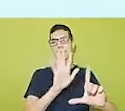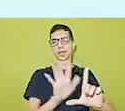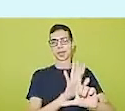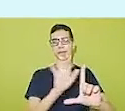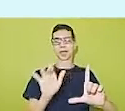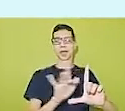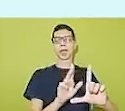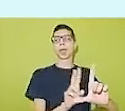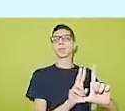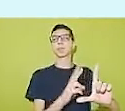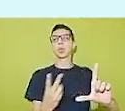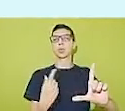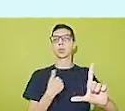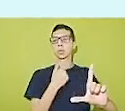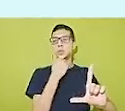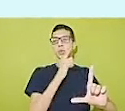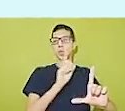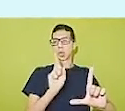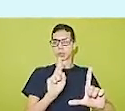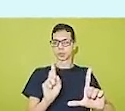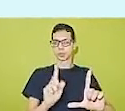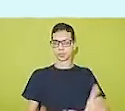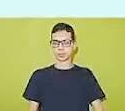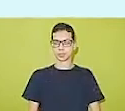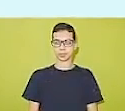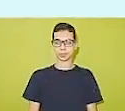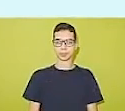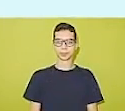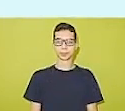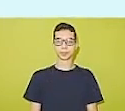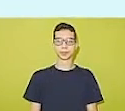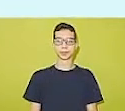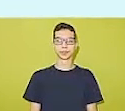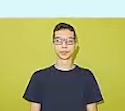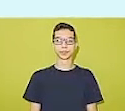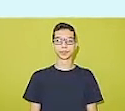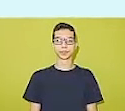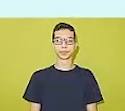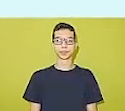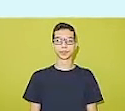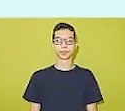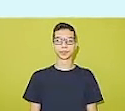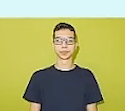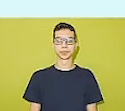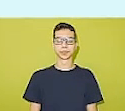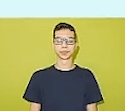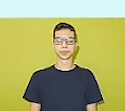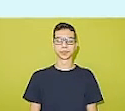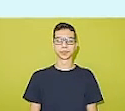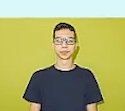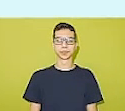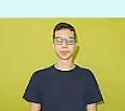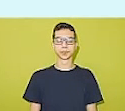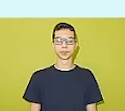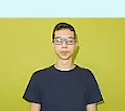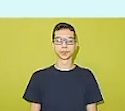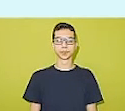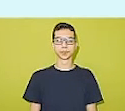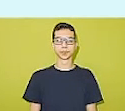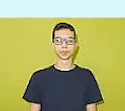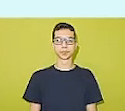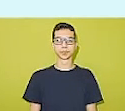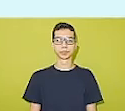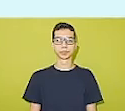as telinhas. Espera aí, doutora, pede o controle para mim, por favor. A senhora consegue? Tá. Sim, pedi.